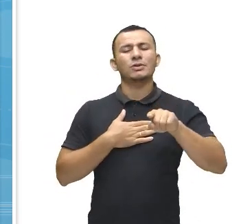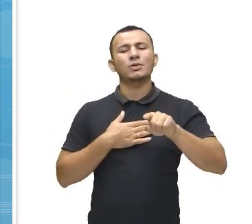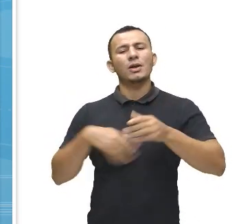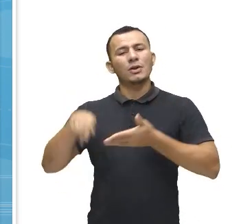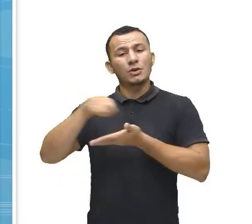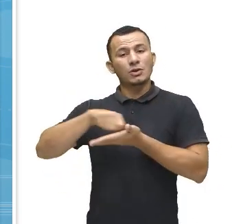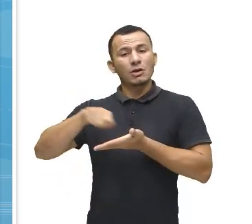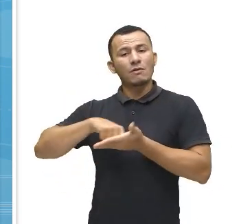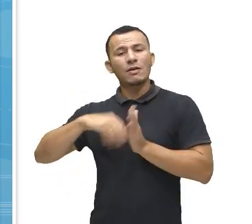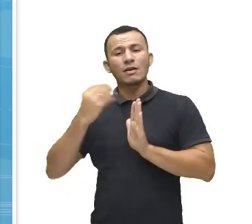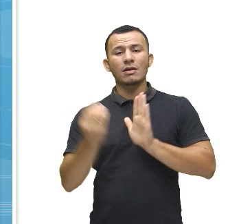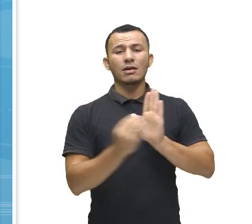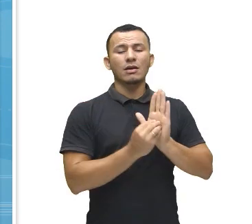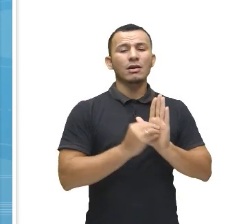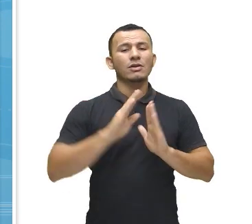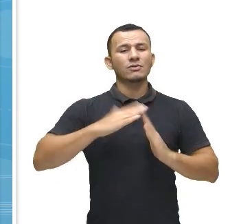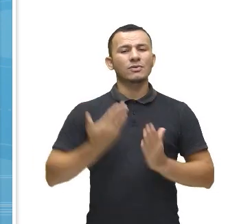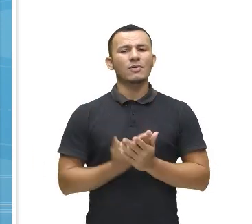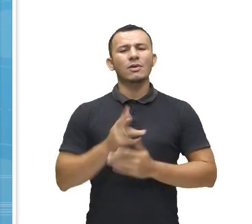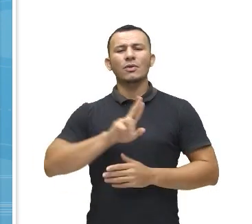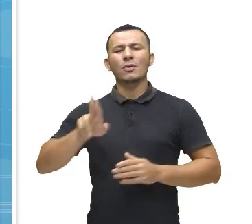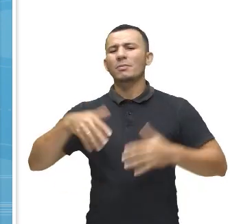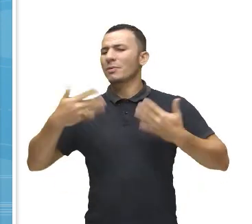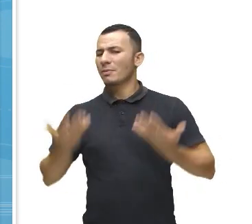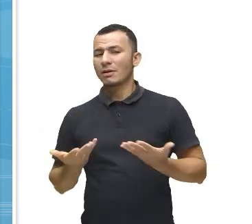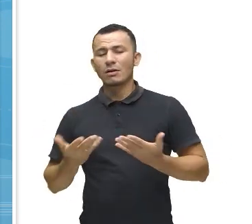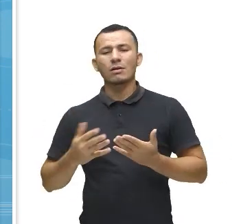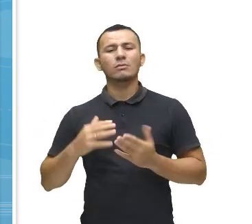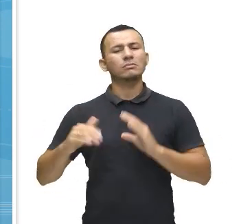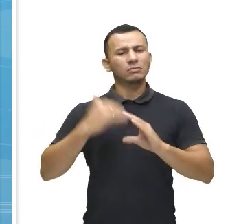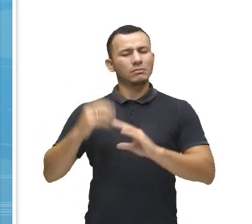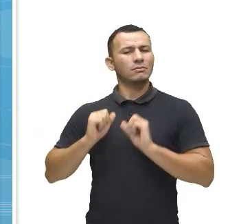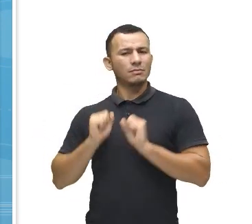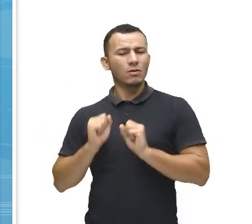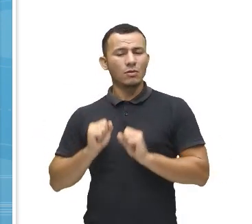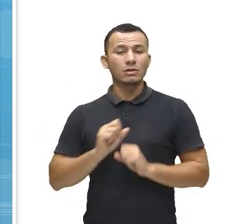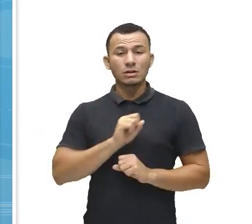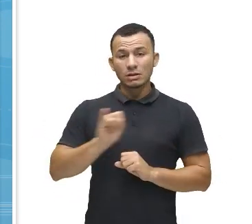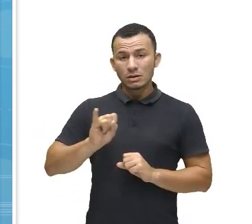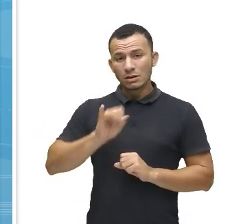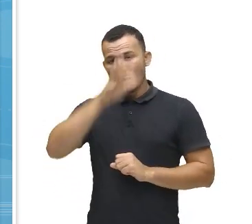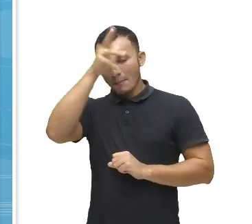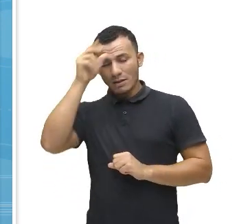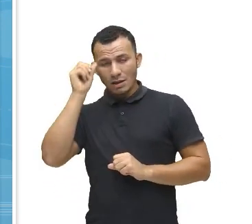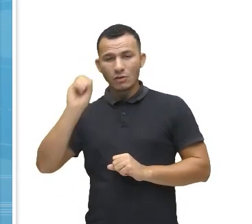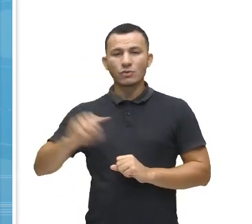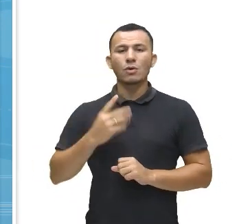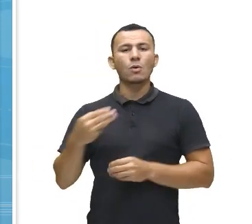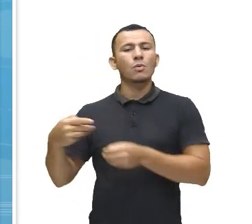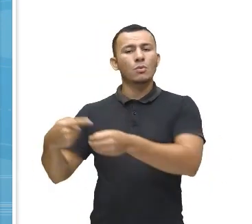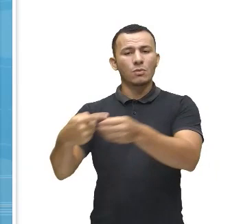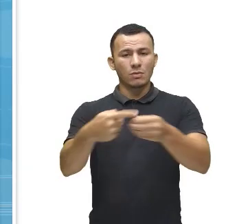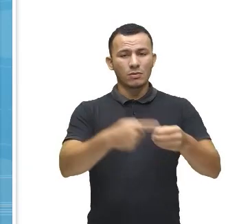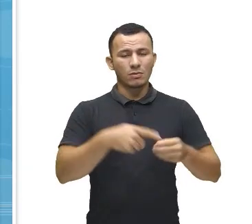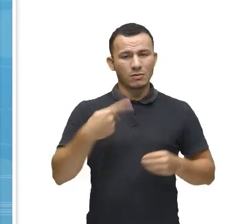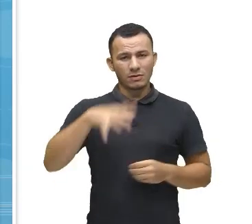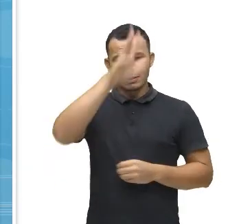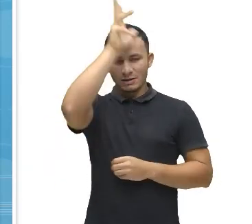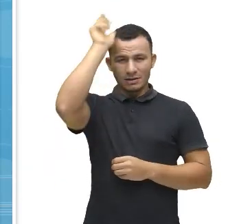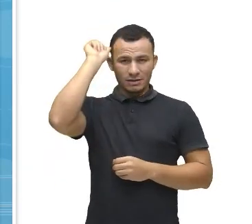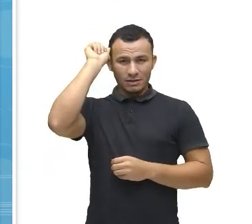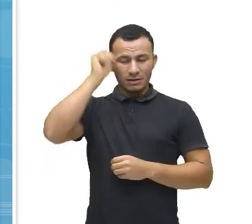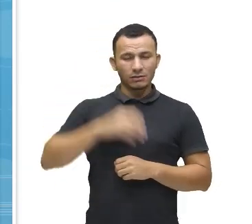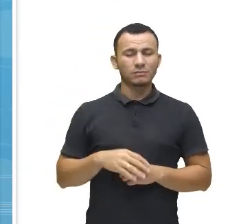da escola de vocês, de onde vocês estão falando, se é aqui de Manaus, se é do interior do Amazonas. Vamos interagir,